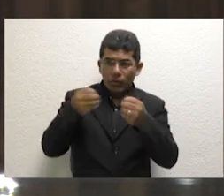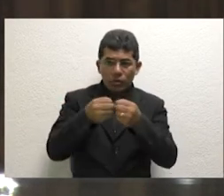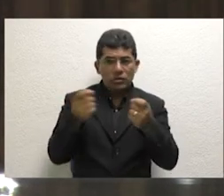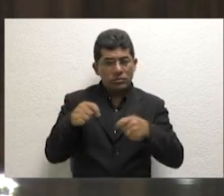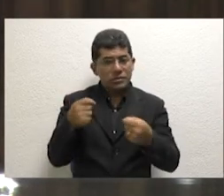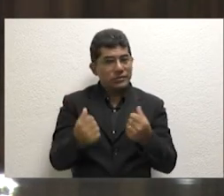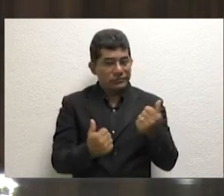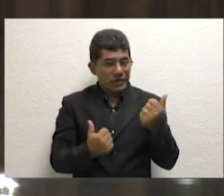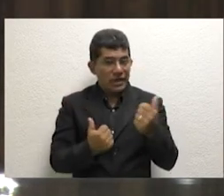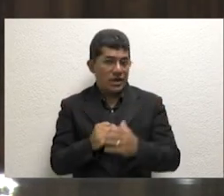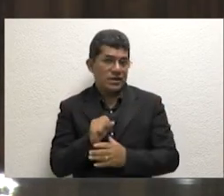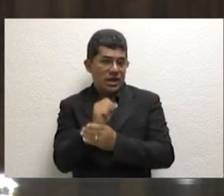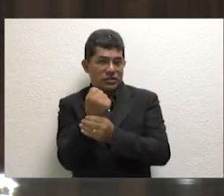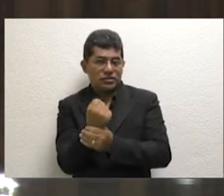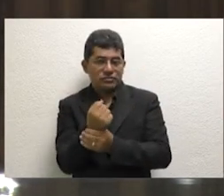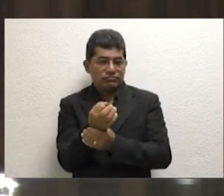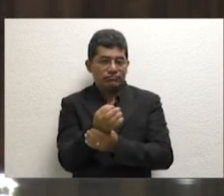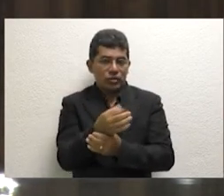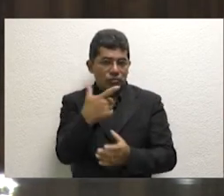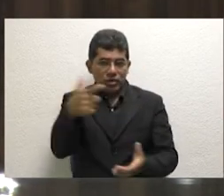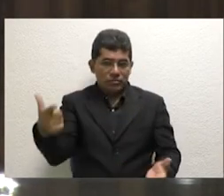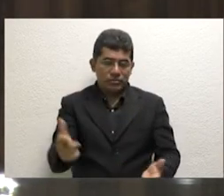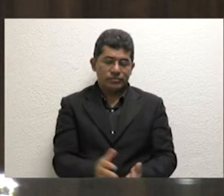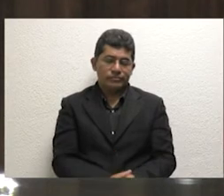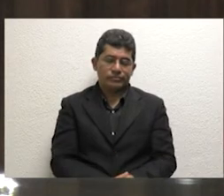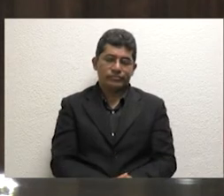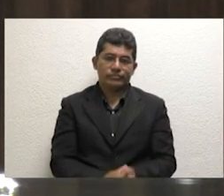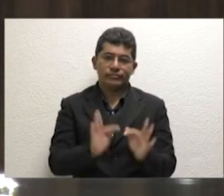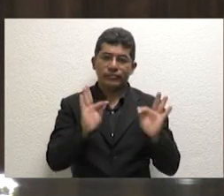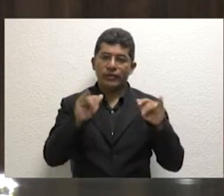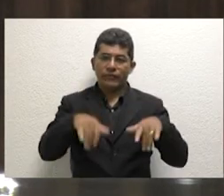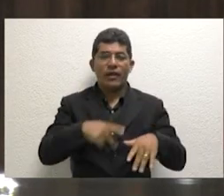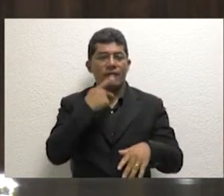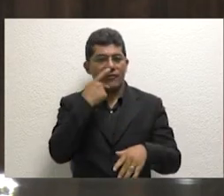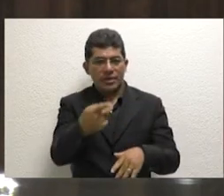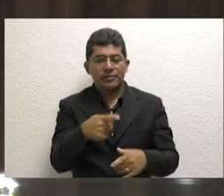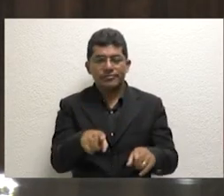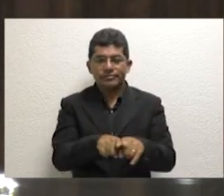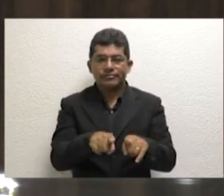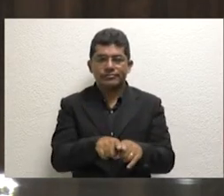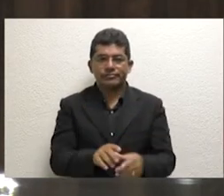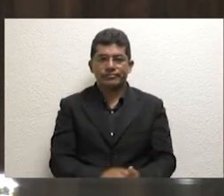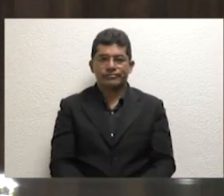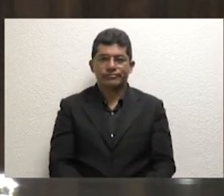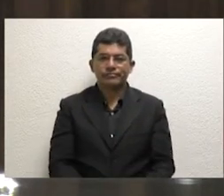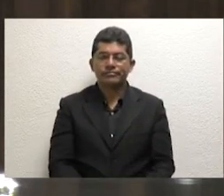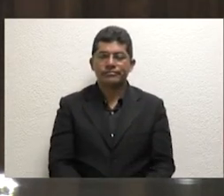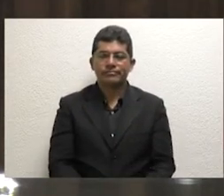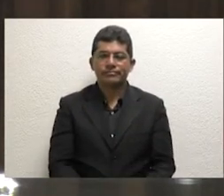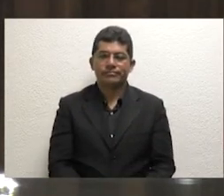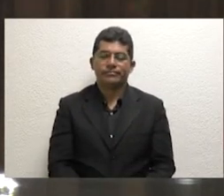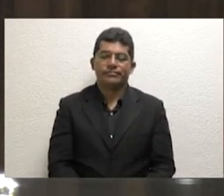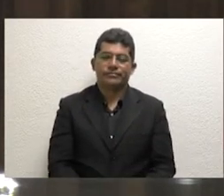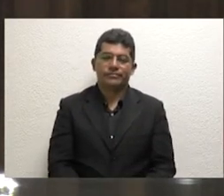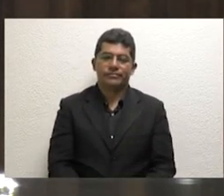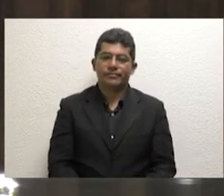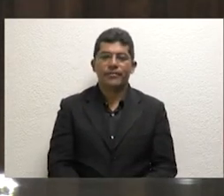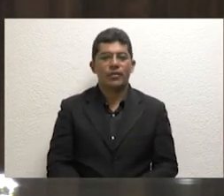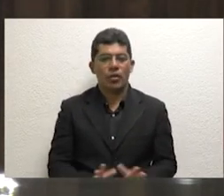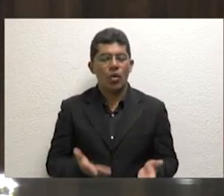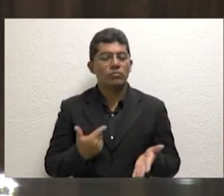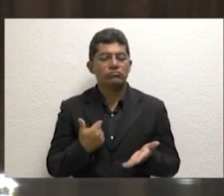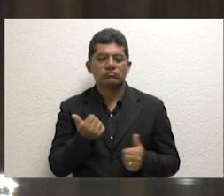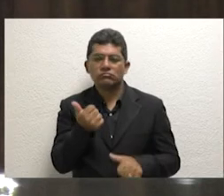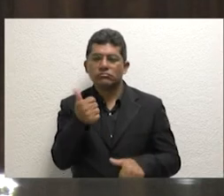vai sustentar e por fim eu queria dizer que o estudo